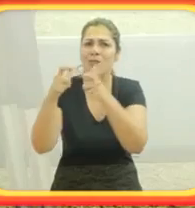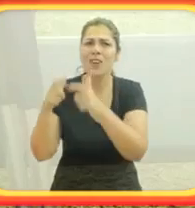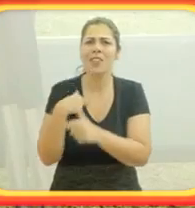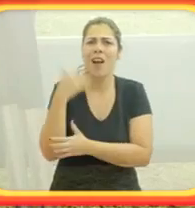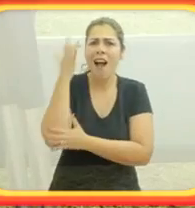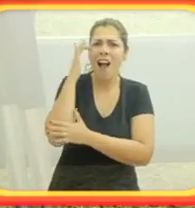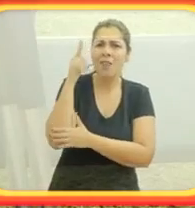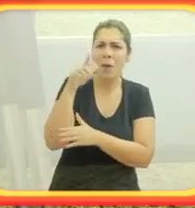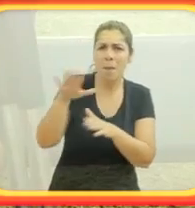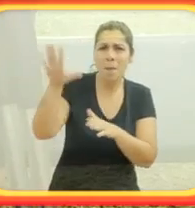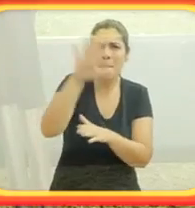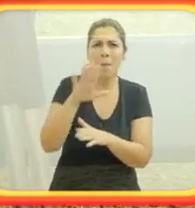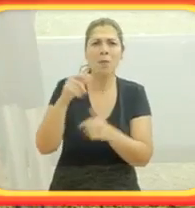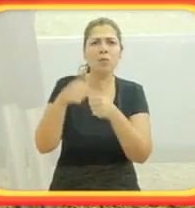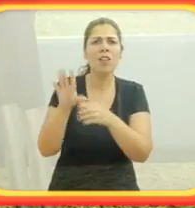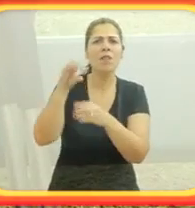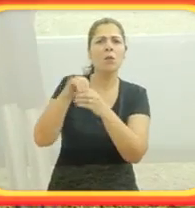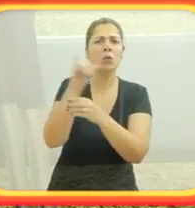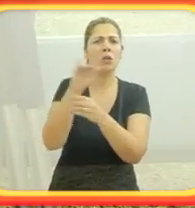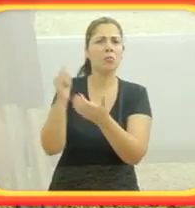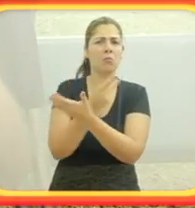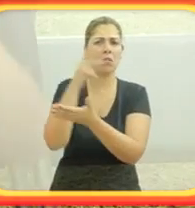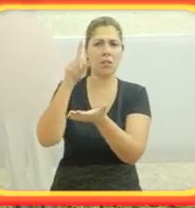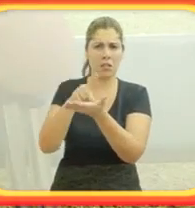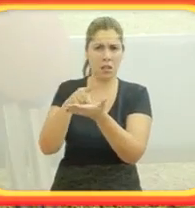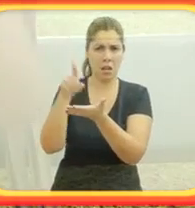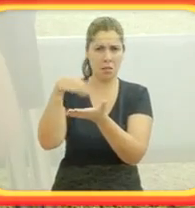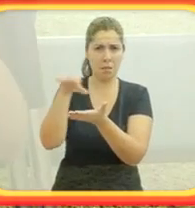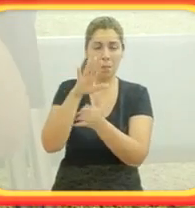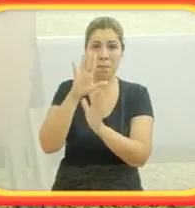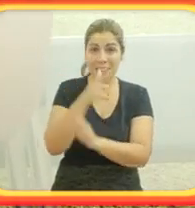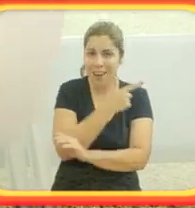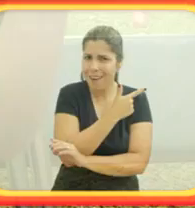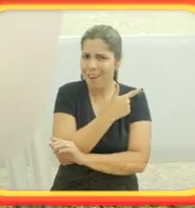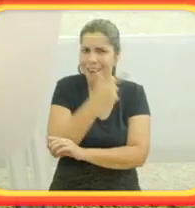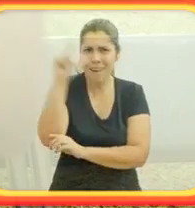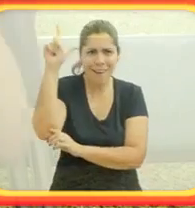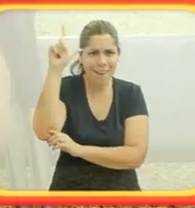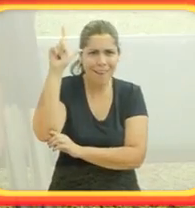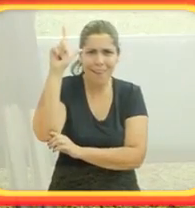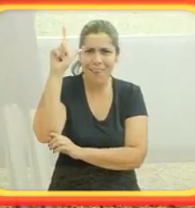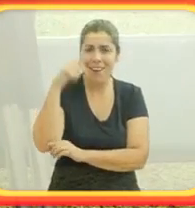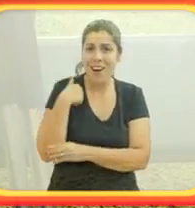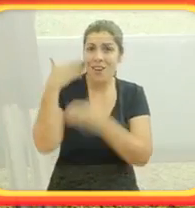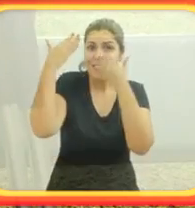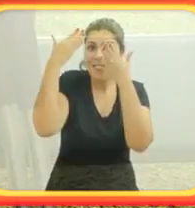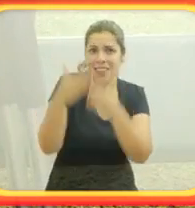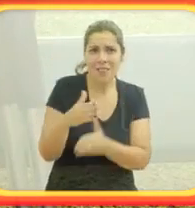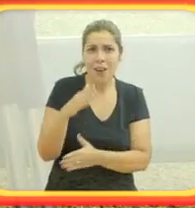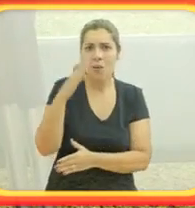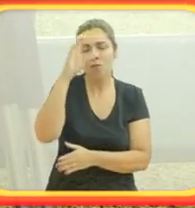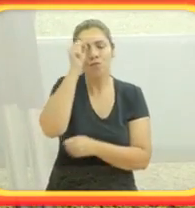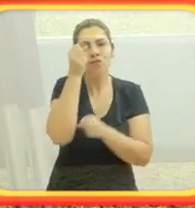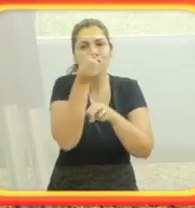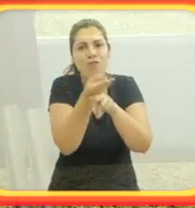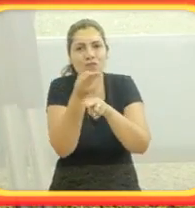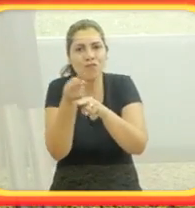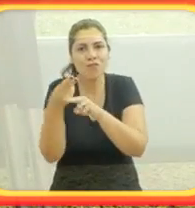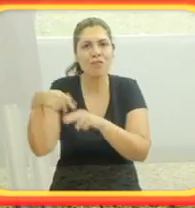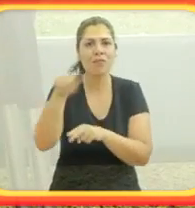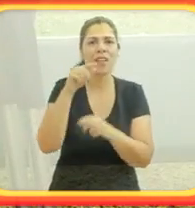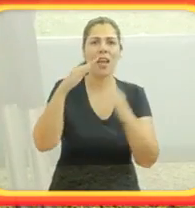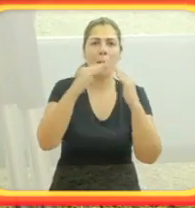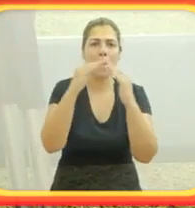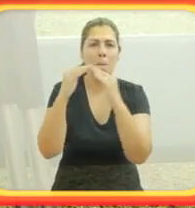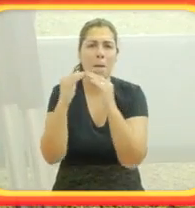ali, entender melhor a realidade. Tinha lugares que eu achava que no mapa estava de um jeito e na realidade é de outro. E